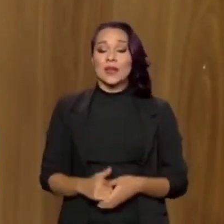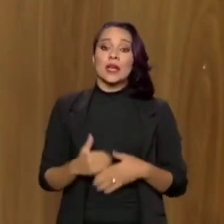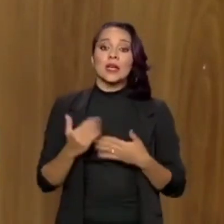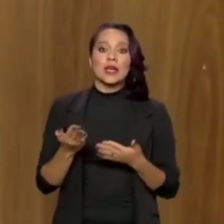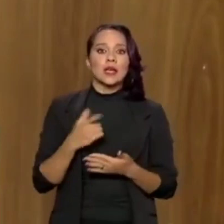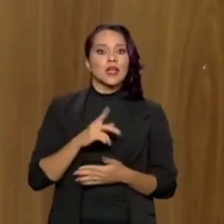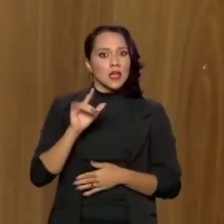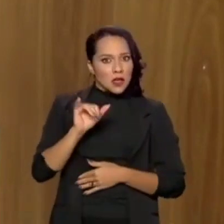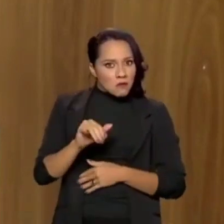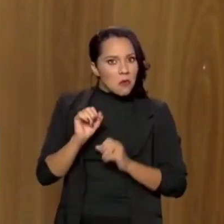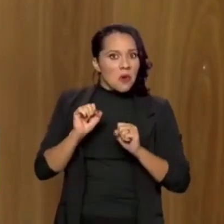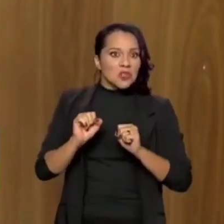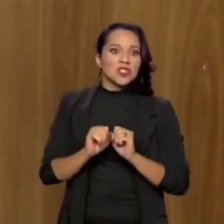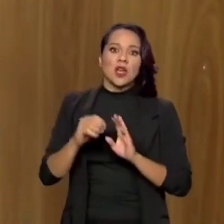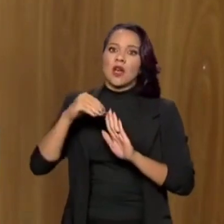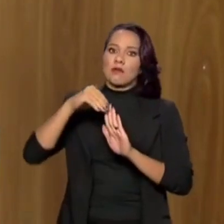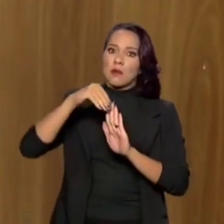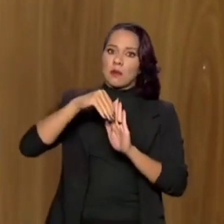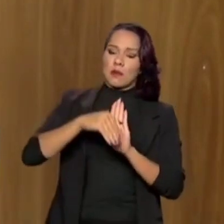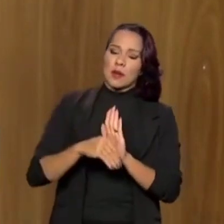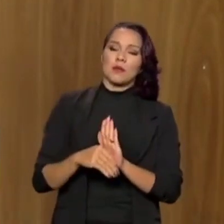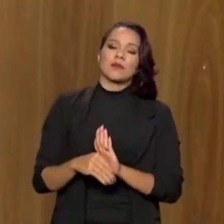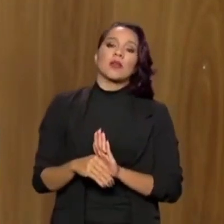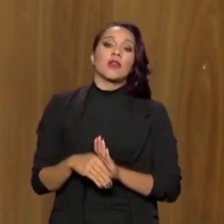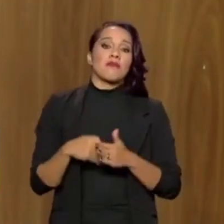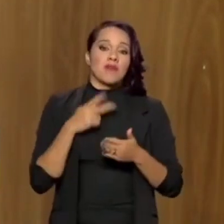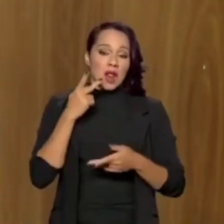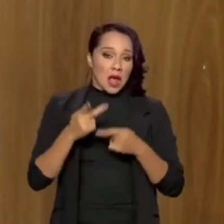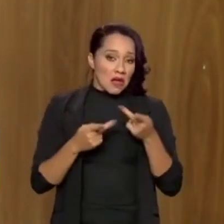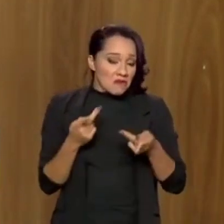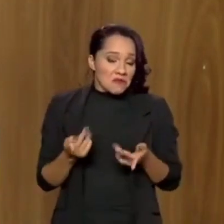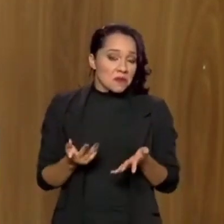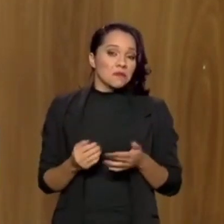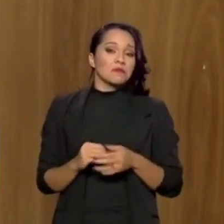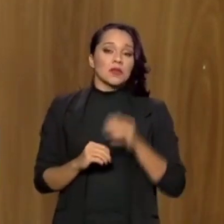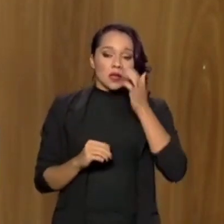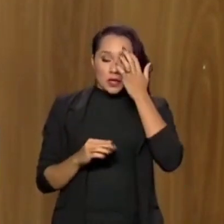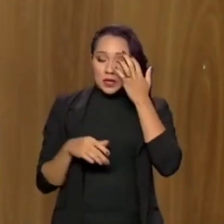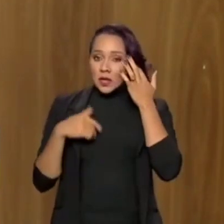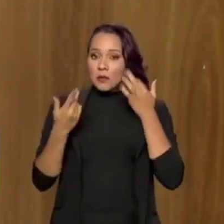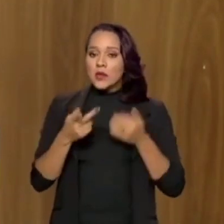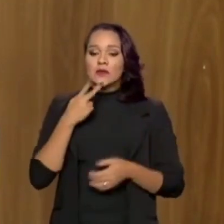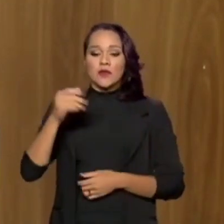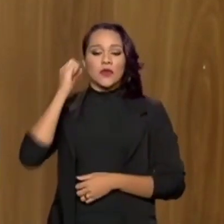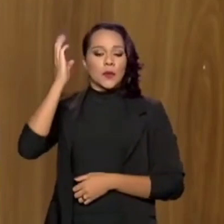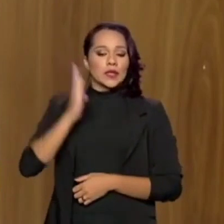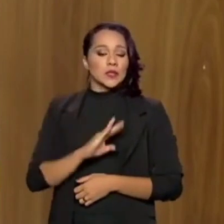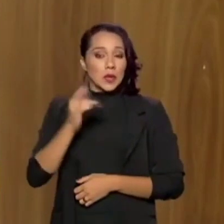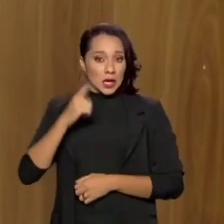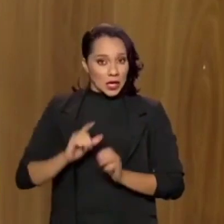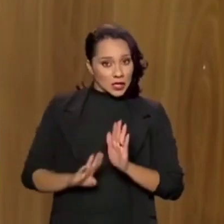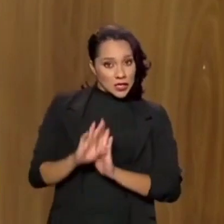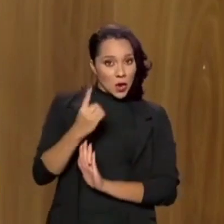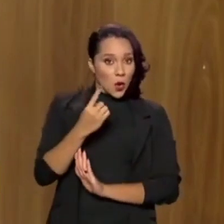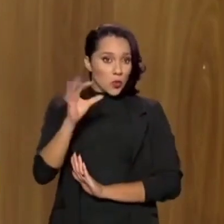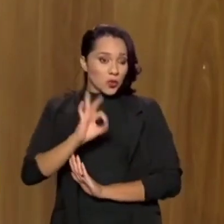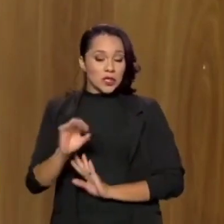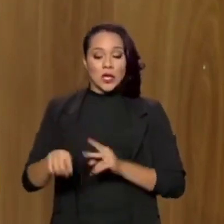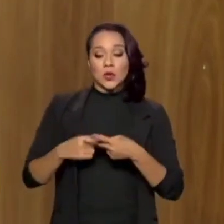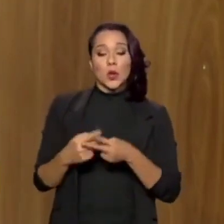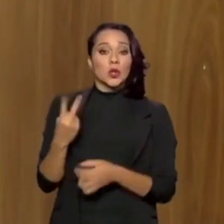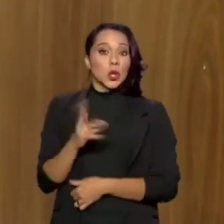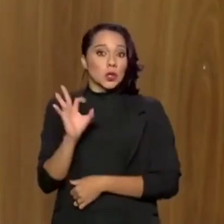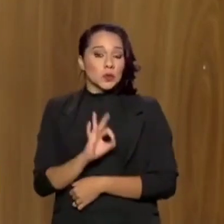uma recessão, diziam os críticos. Na verdade, depois diziam que o Brasil ia crescer 1%, 2%, agora já